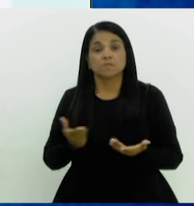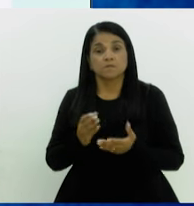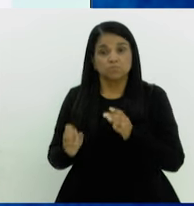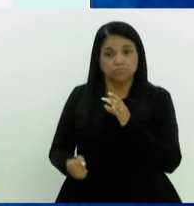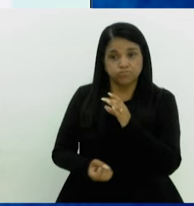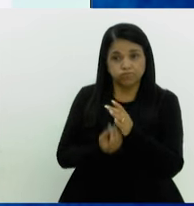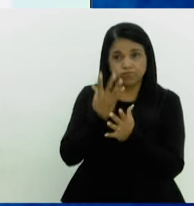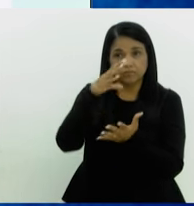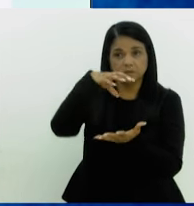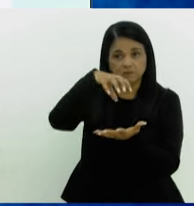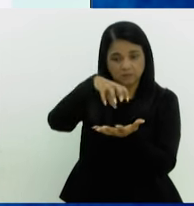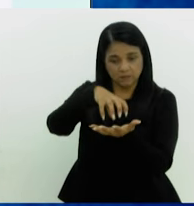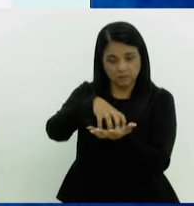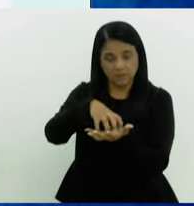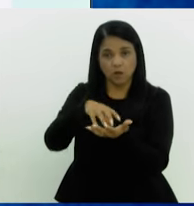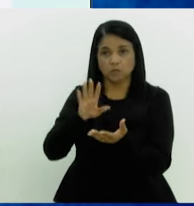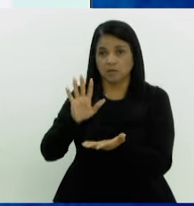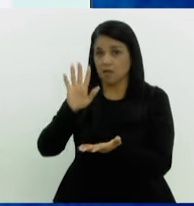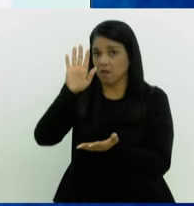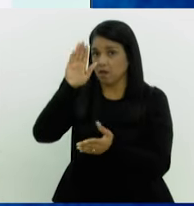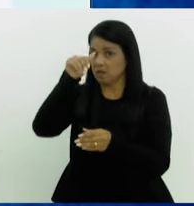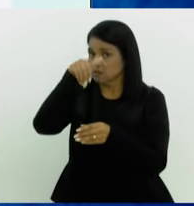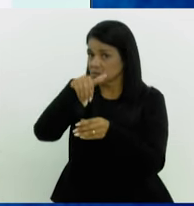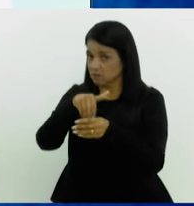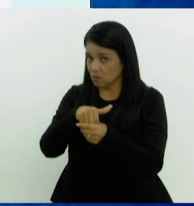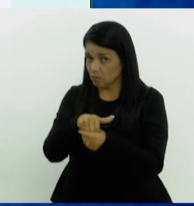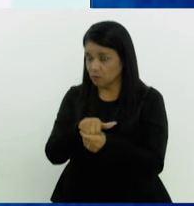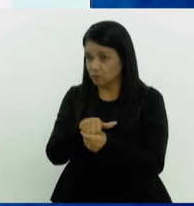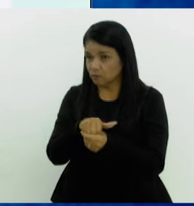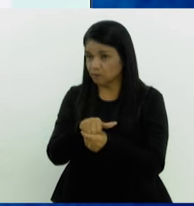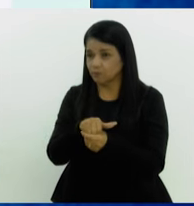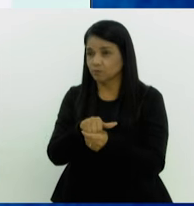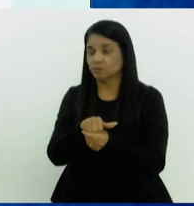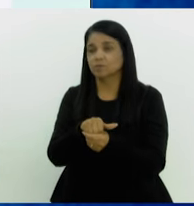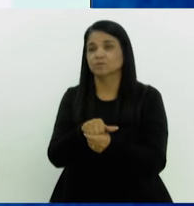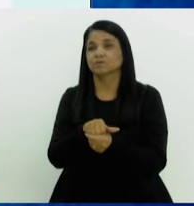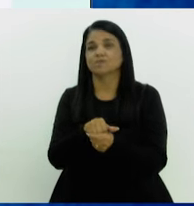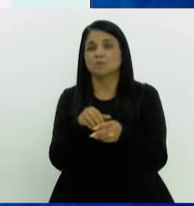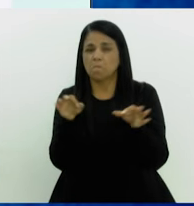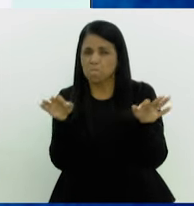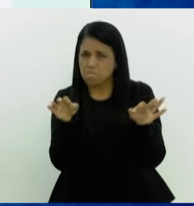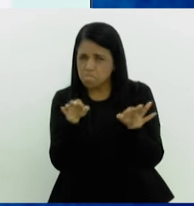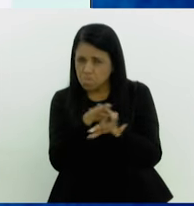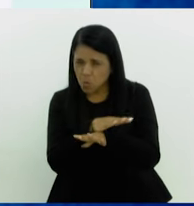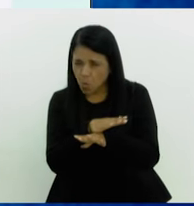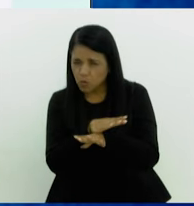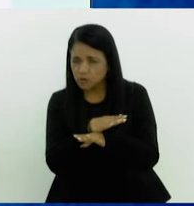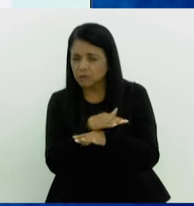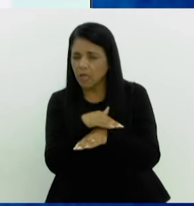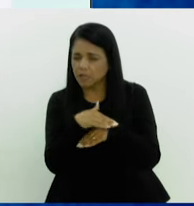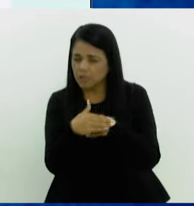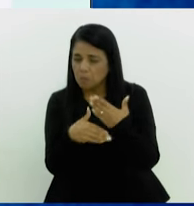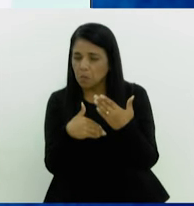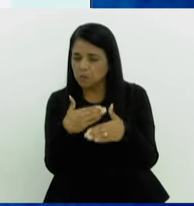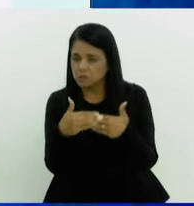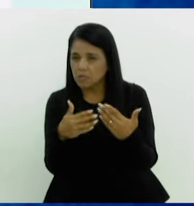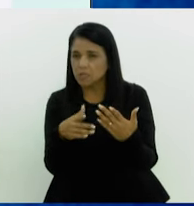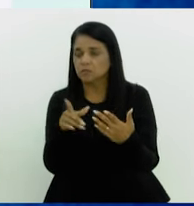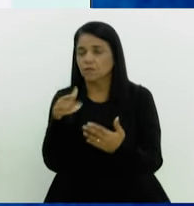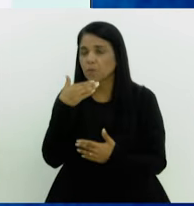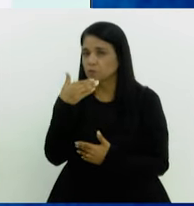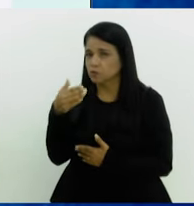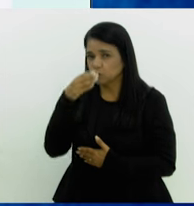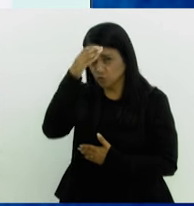a central das eleições quando a gente deixar ela redondinha pronta para vocês eu vou pedir pra deputada sorá e pra tia